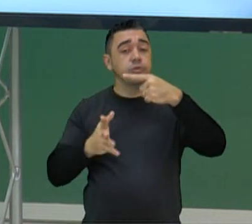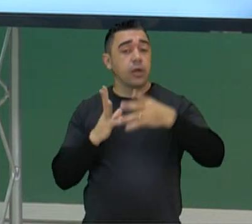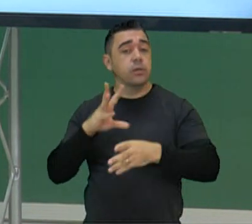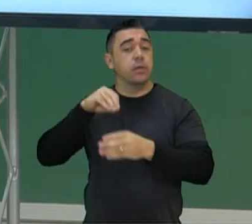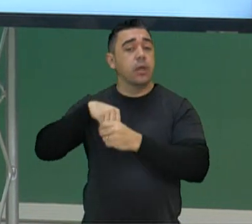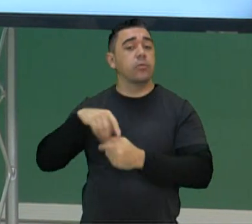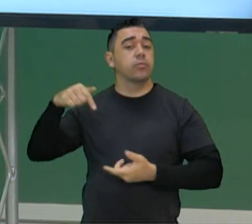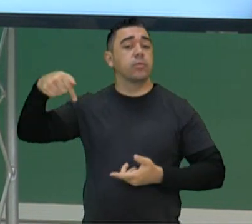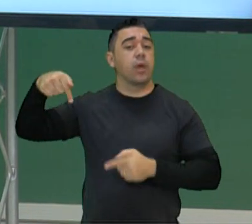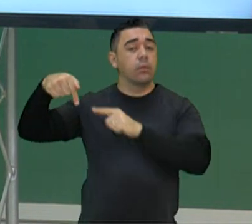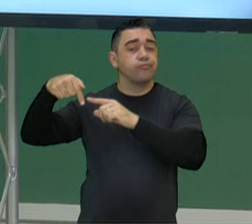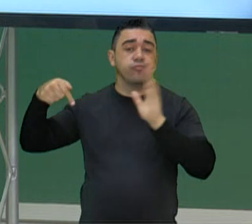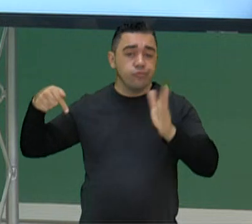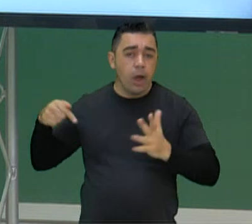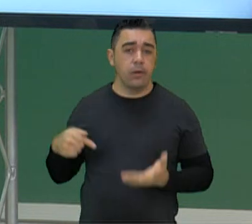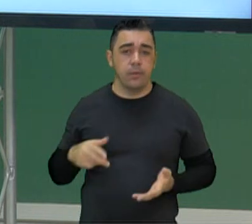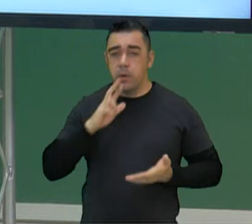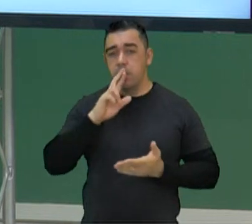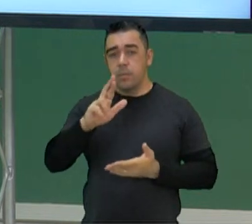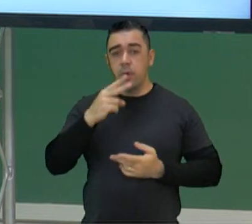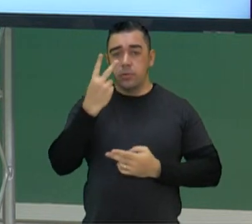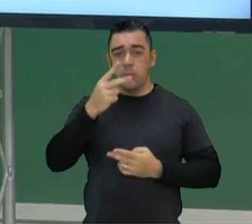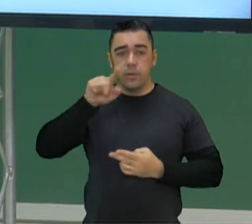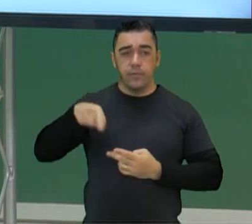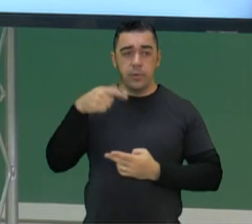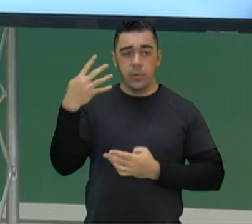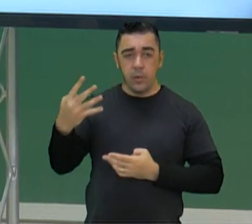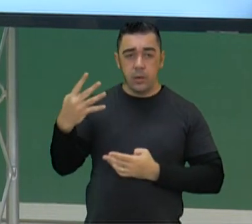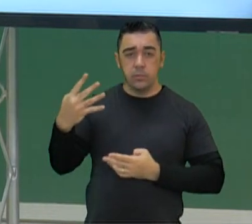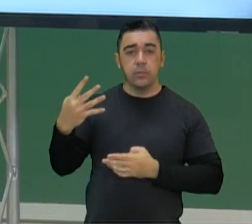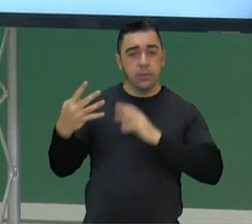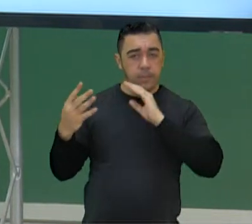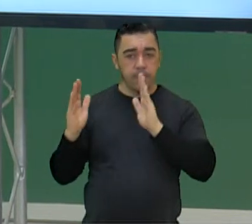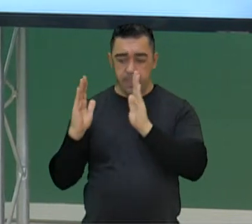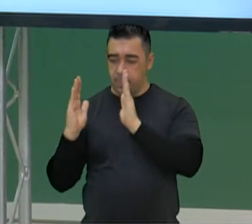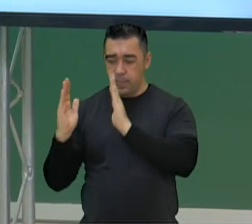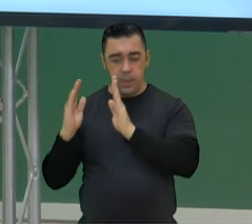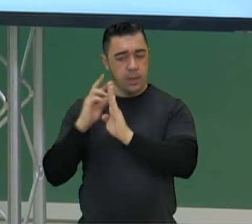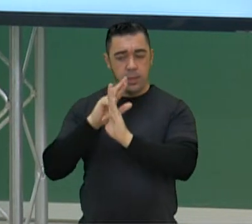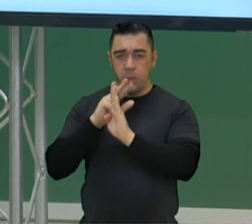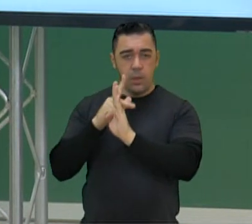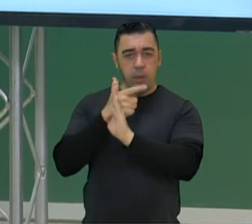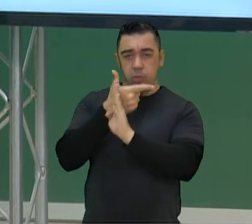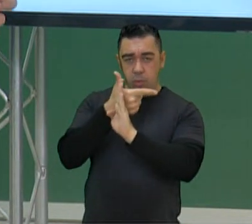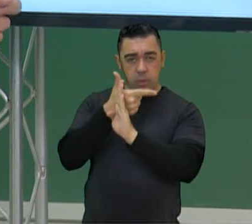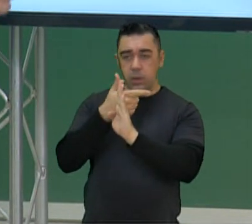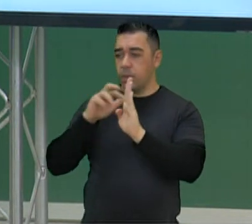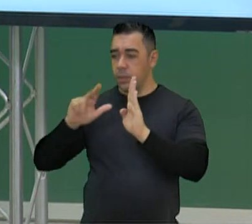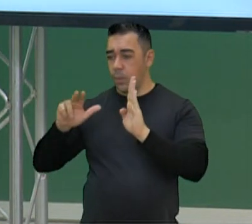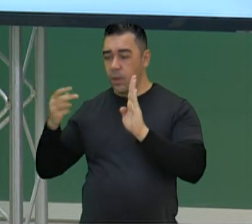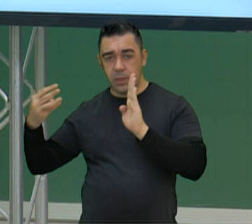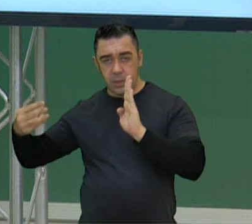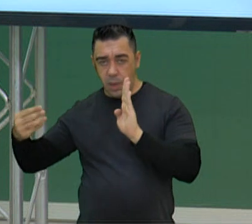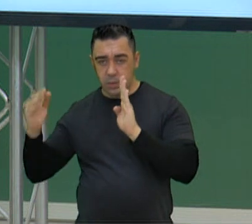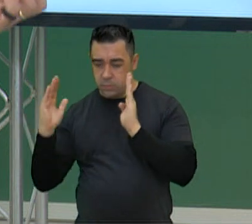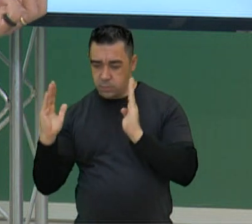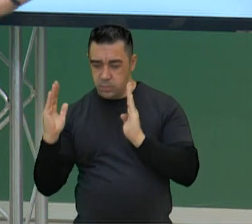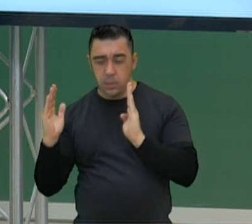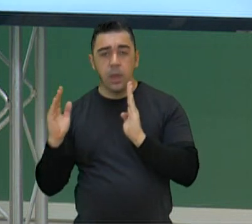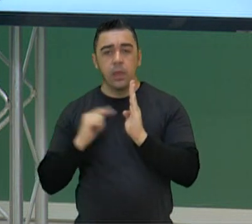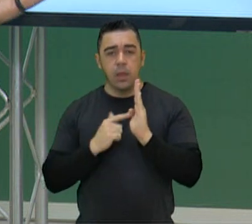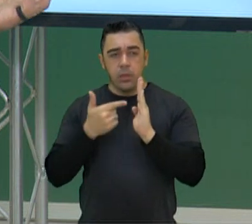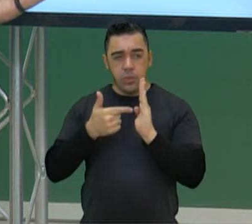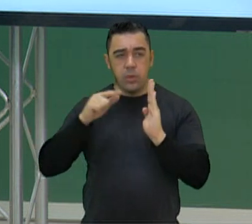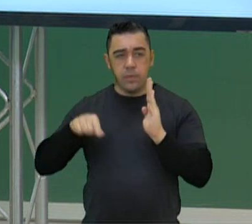números racionais. E o resultado, que é 2,4, ele não é nem o 2 e nem o 3.